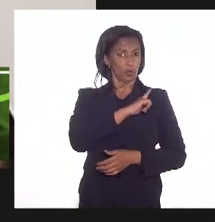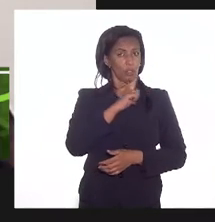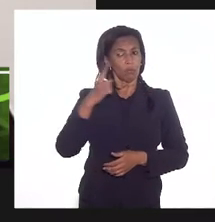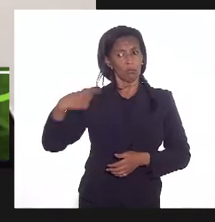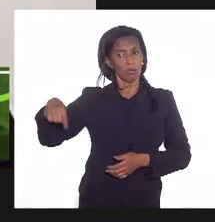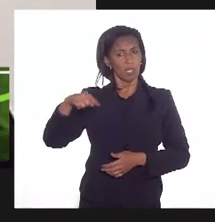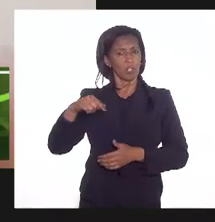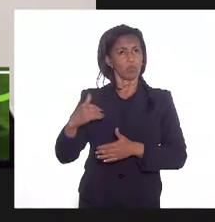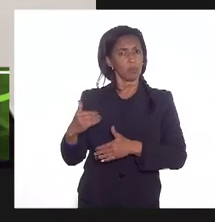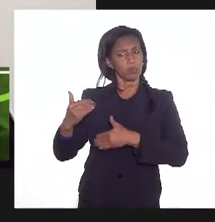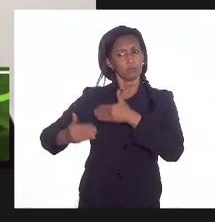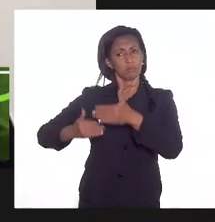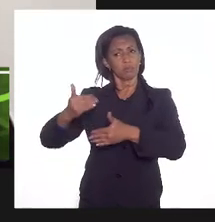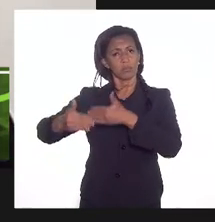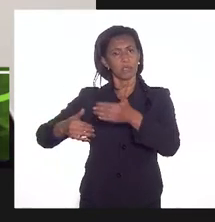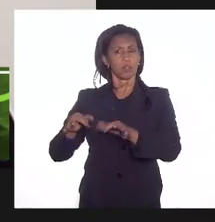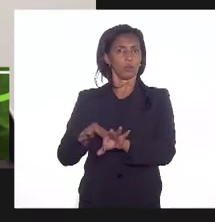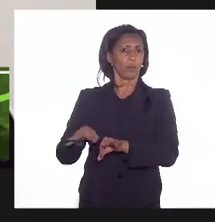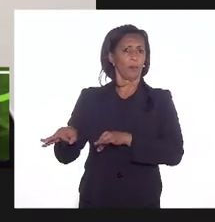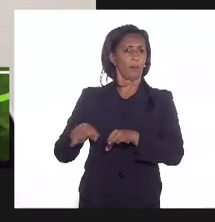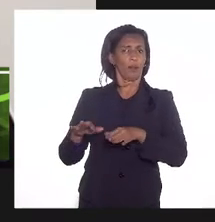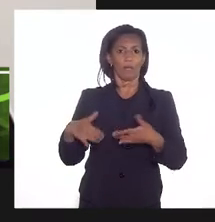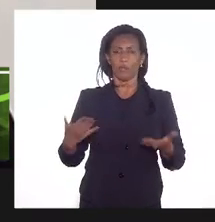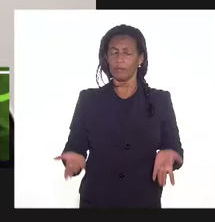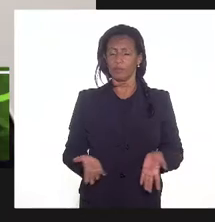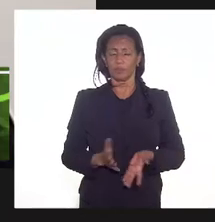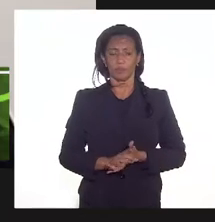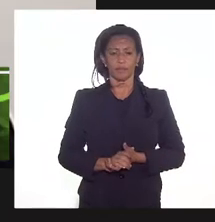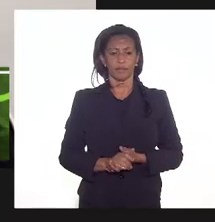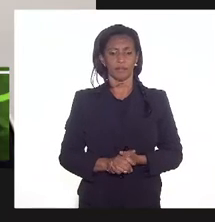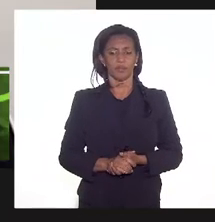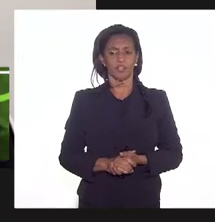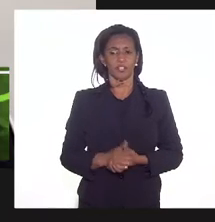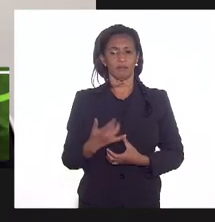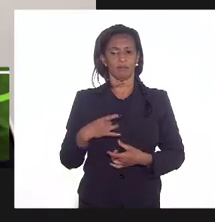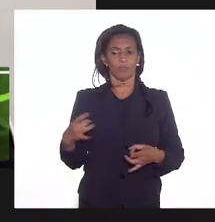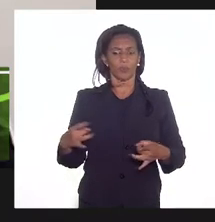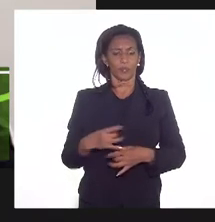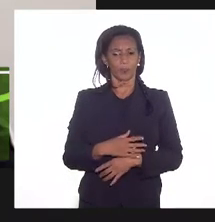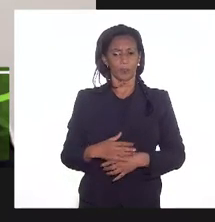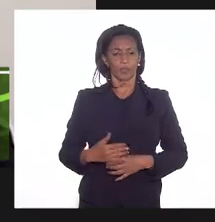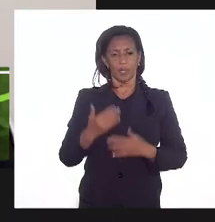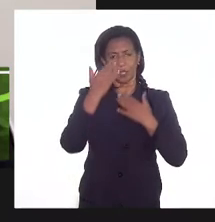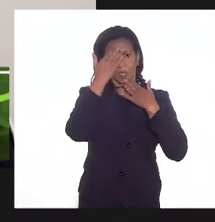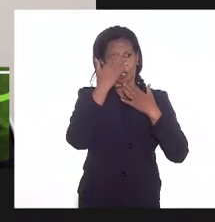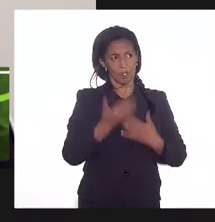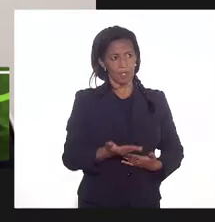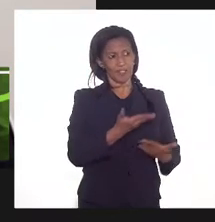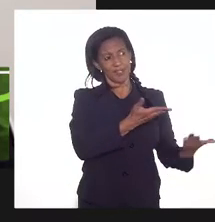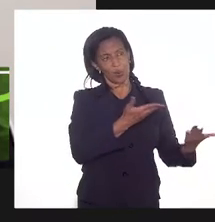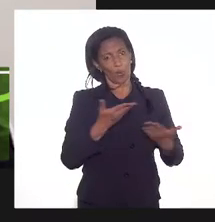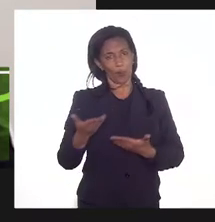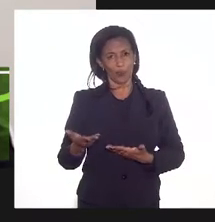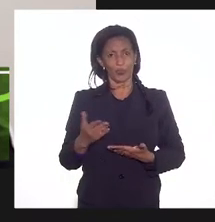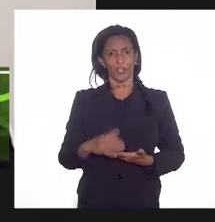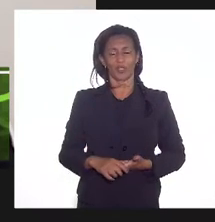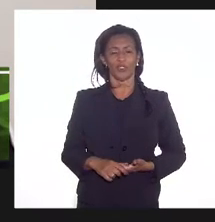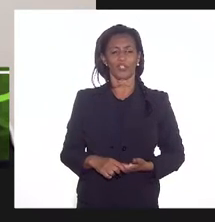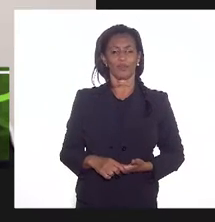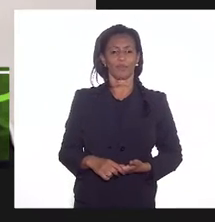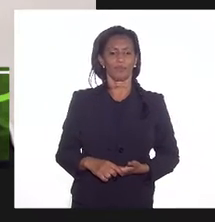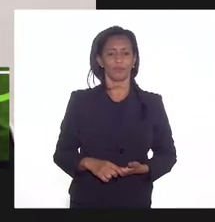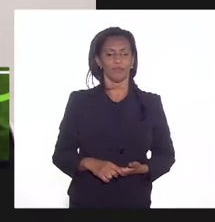avançar com seus projetos enfim estamos à disposição queria agradecer pelo convite e